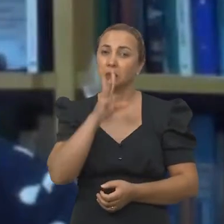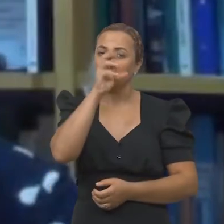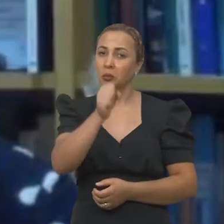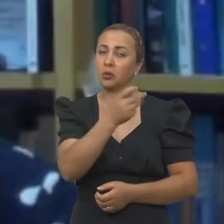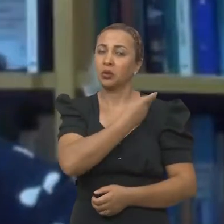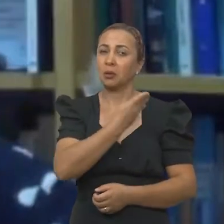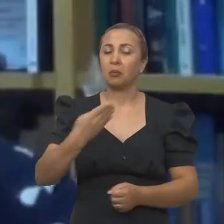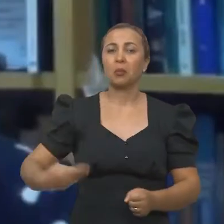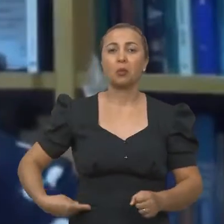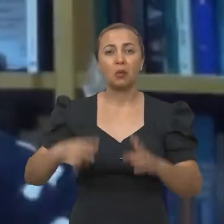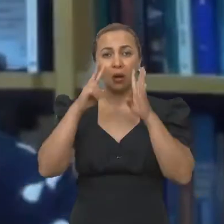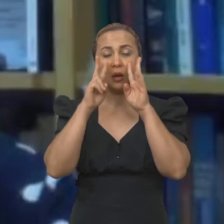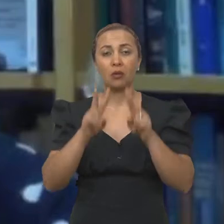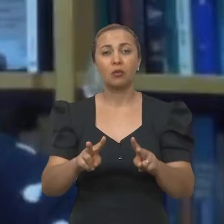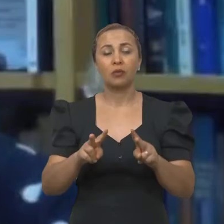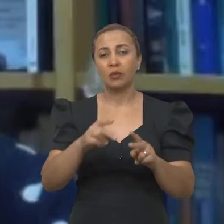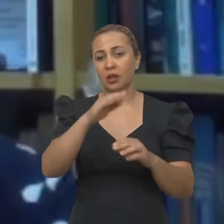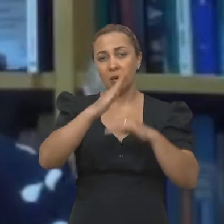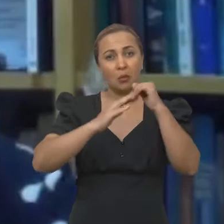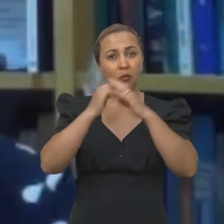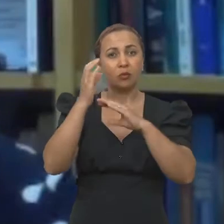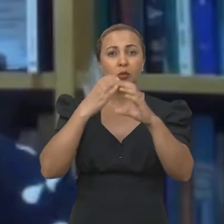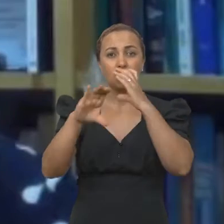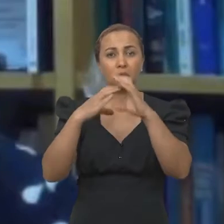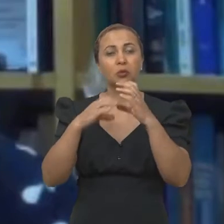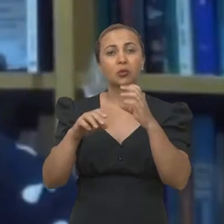adequadas do poder público, eu vi esses